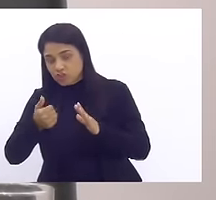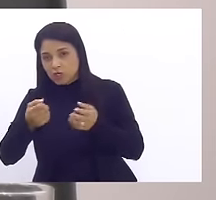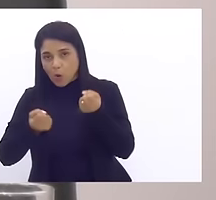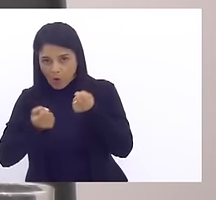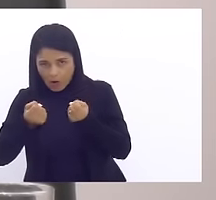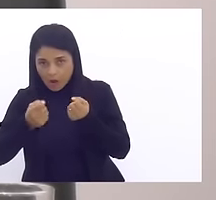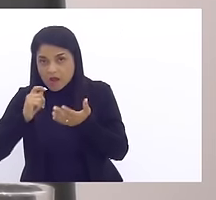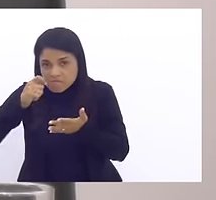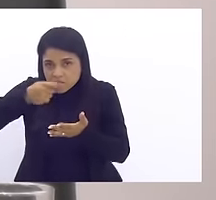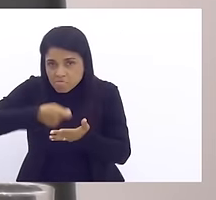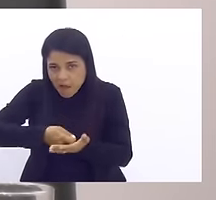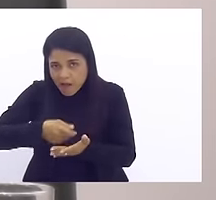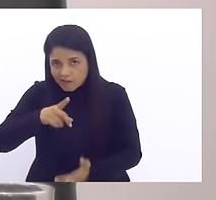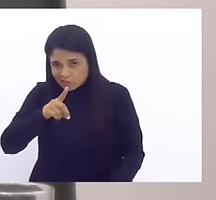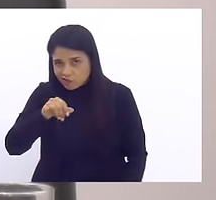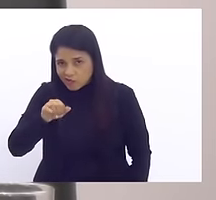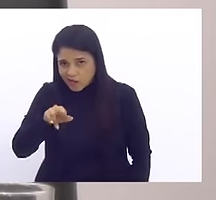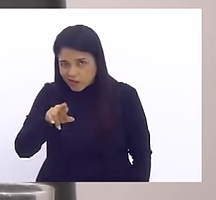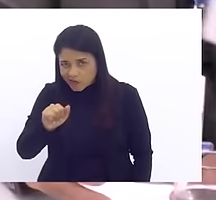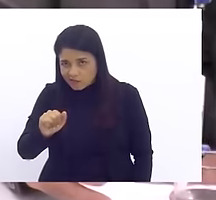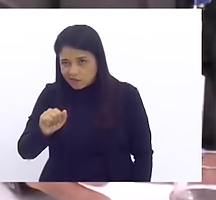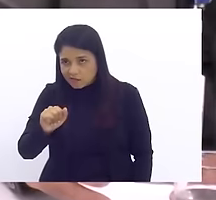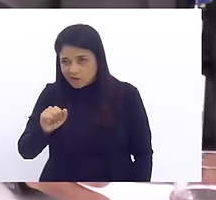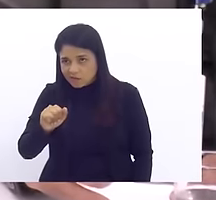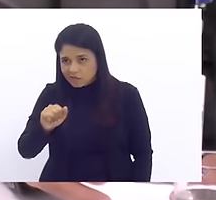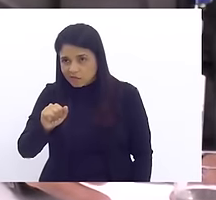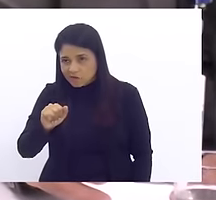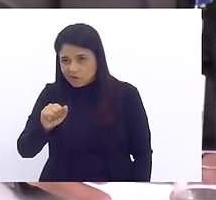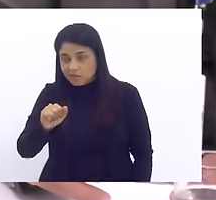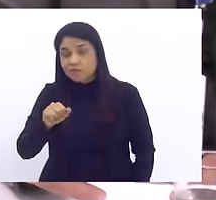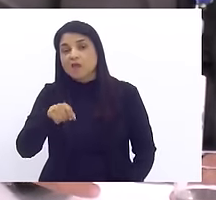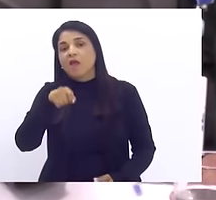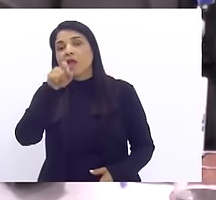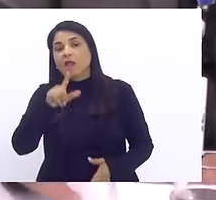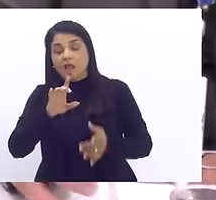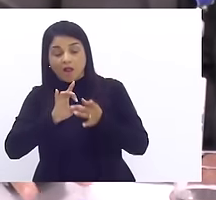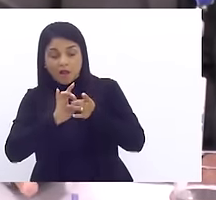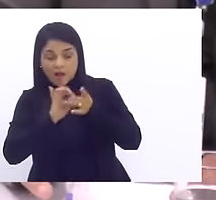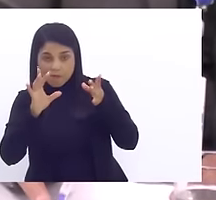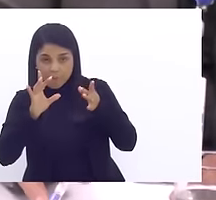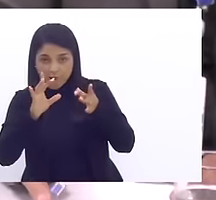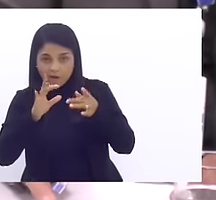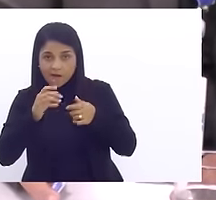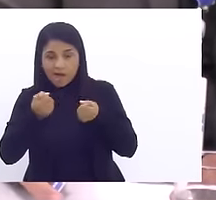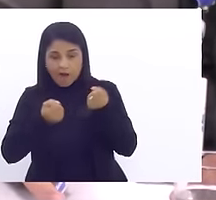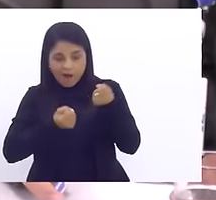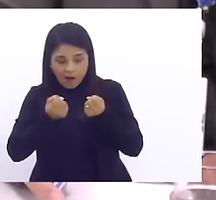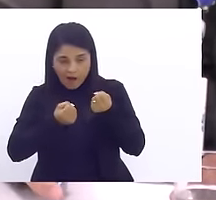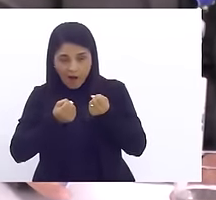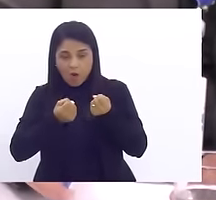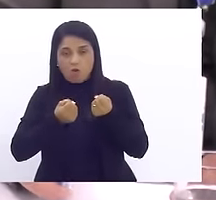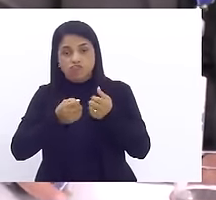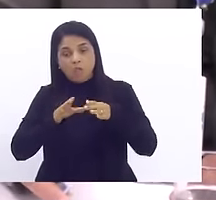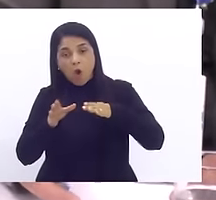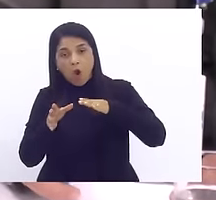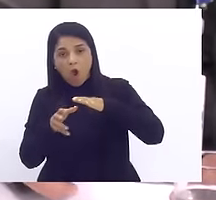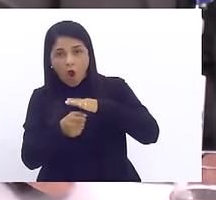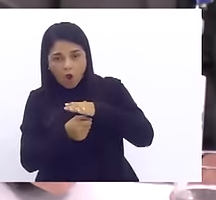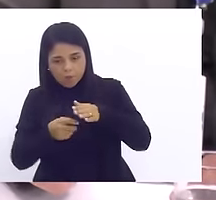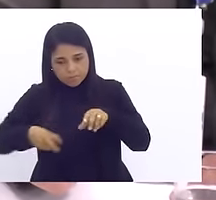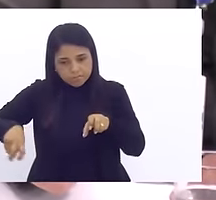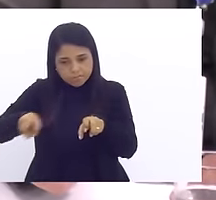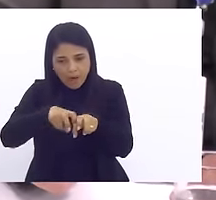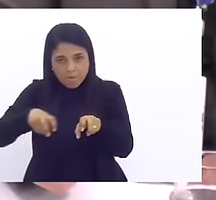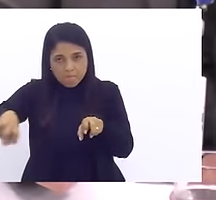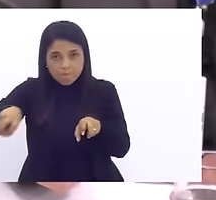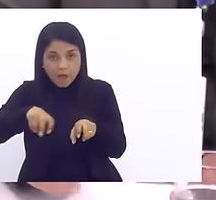diária Deputado quem libera veículo que ia recuperado de roubo furto ou outros delitos